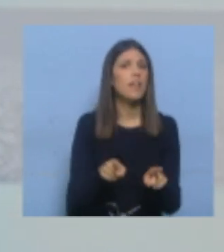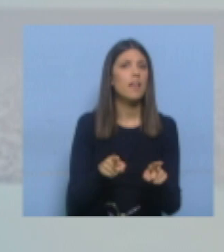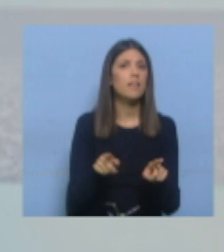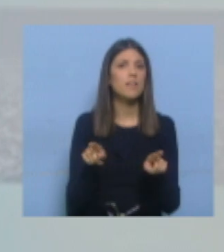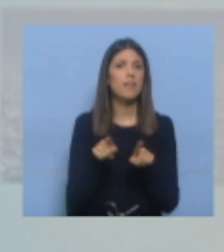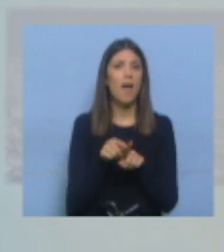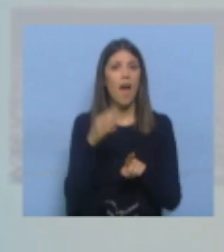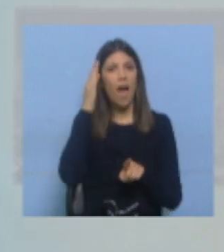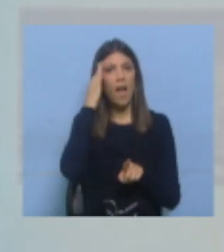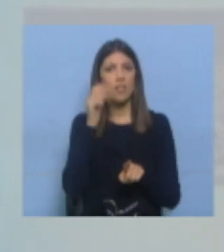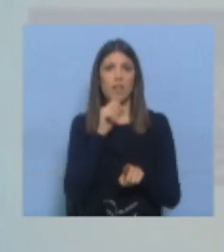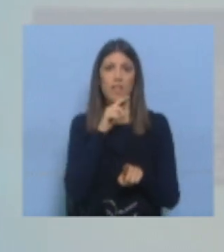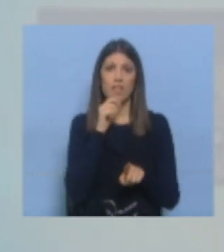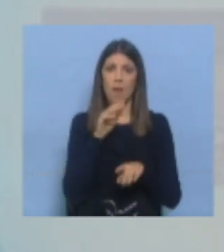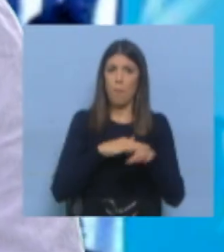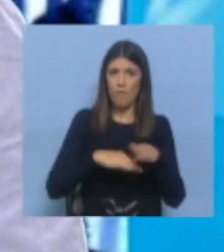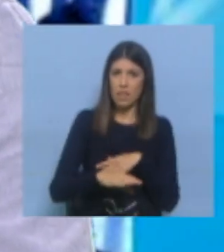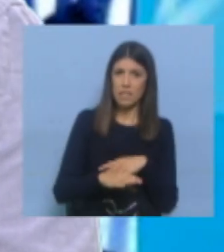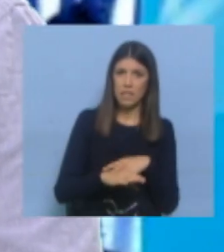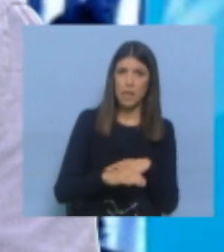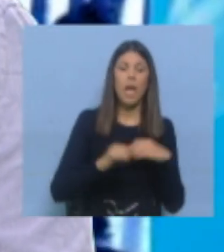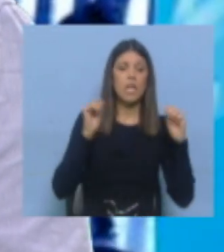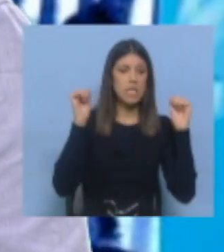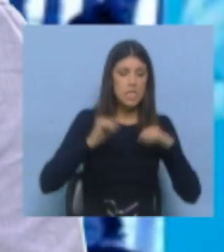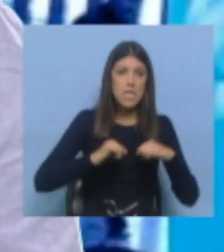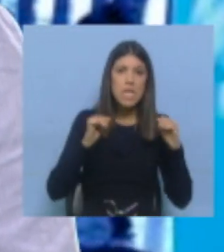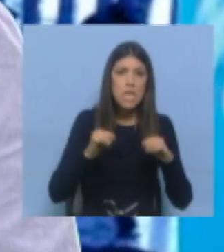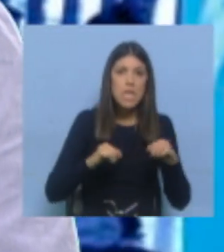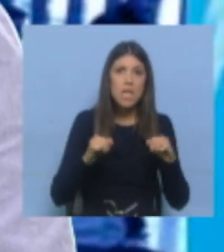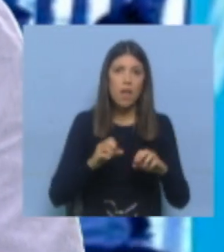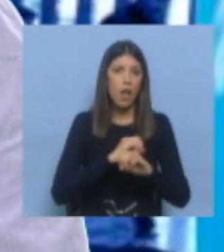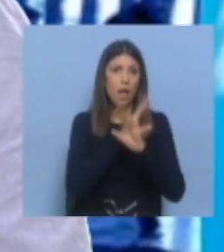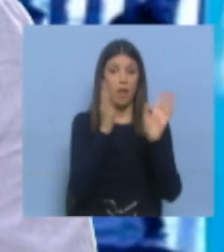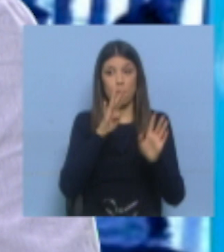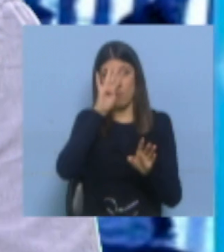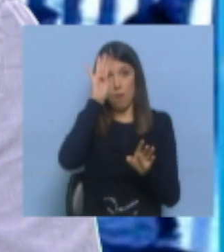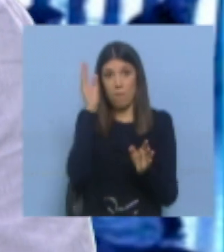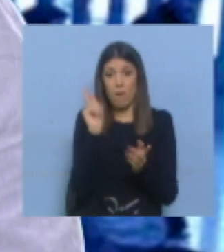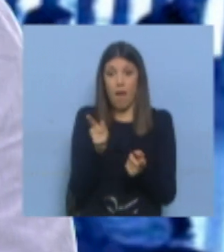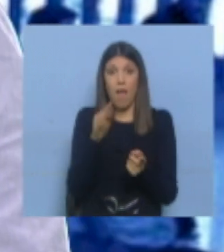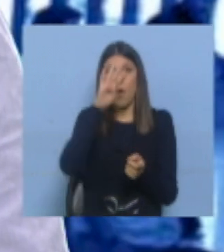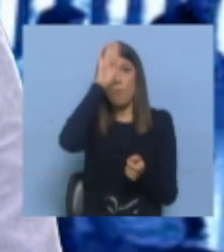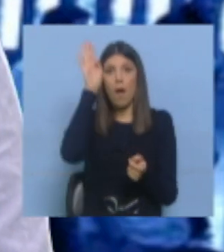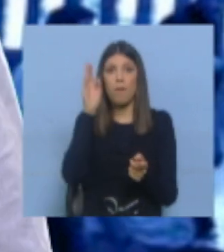execuível aquilo que o Papa pede? Eu acho que precisamente o Papa não é um economista